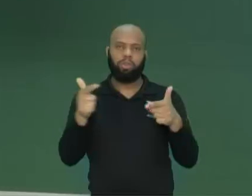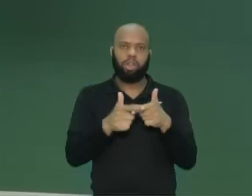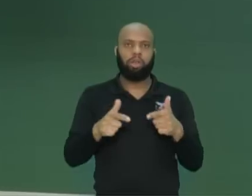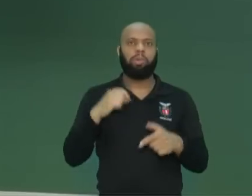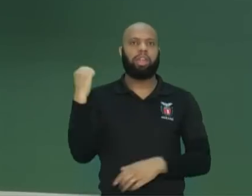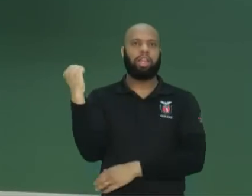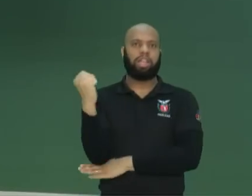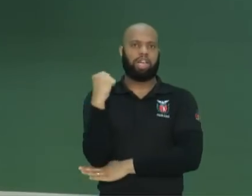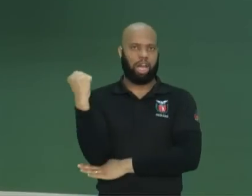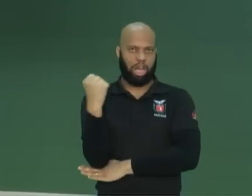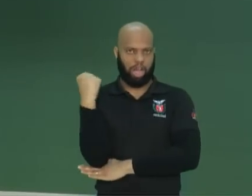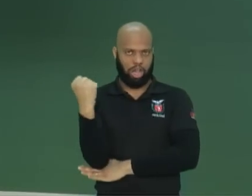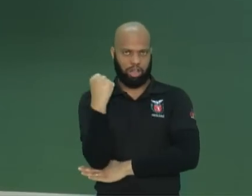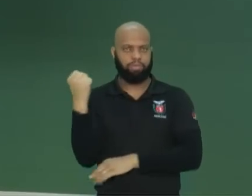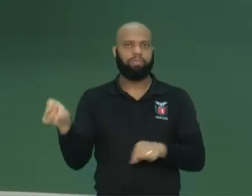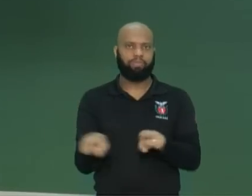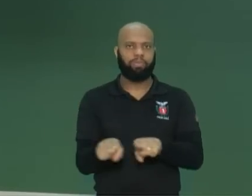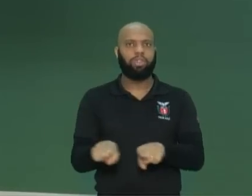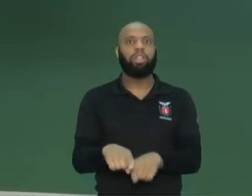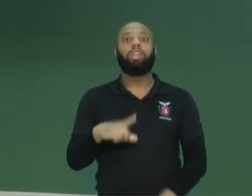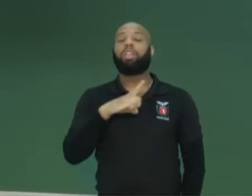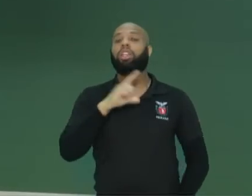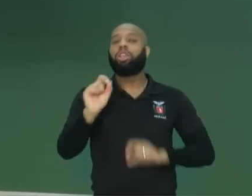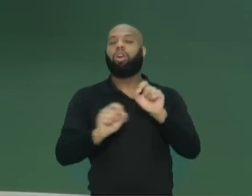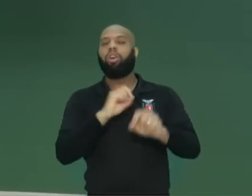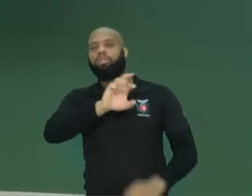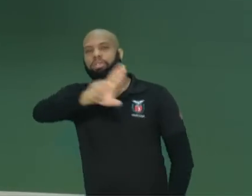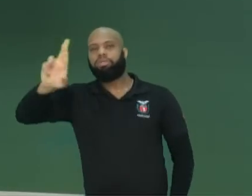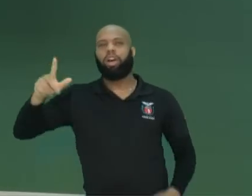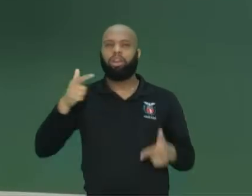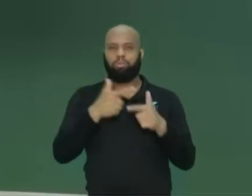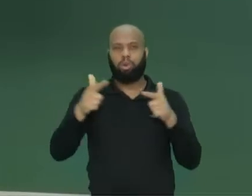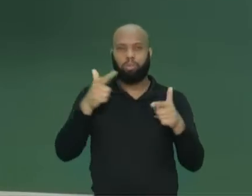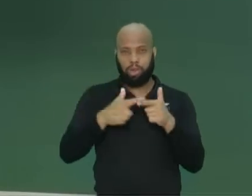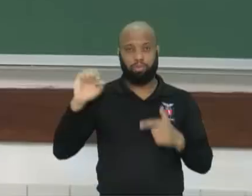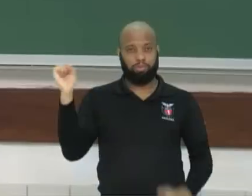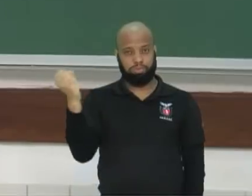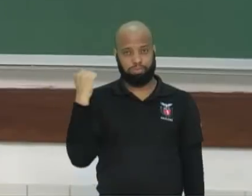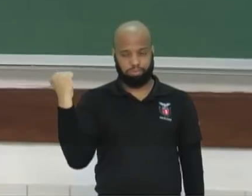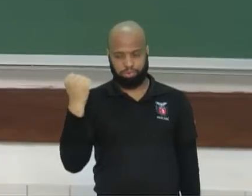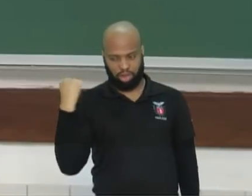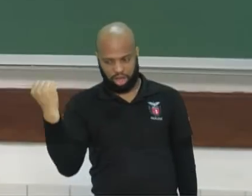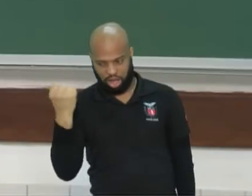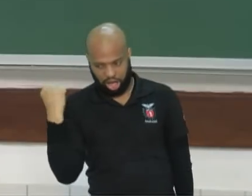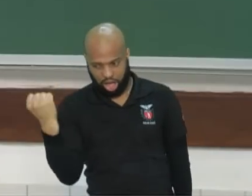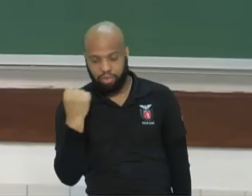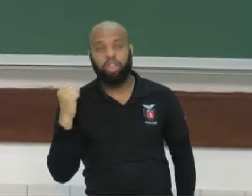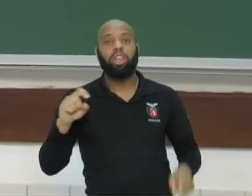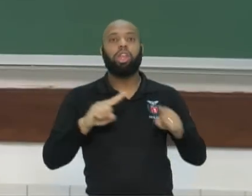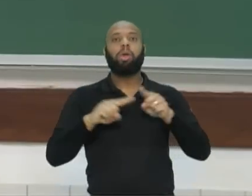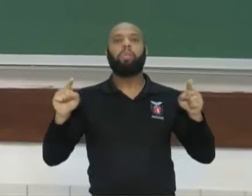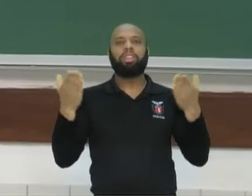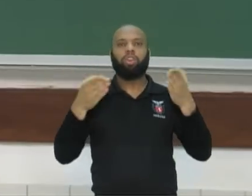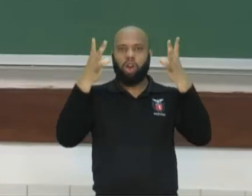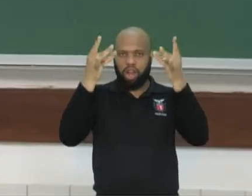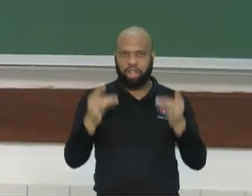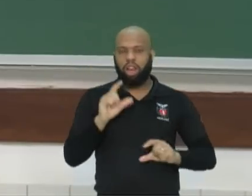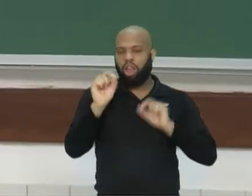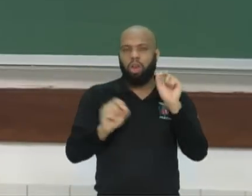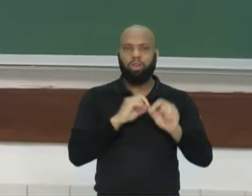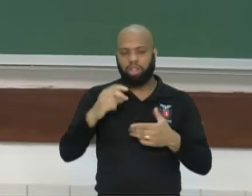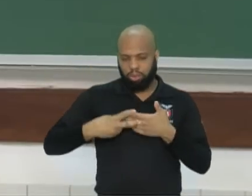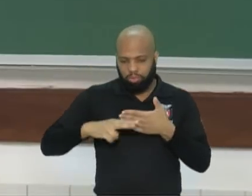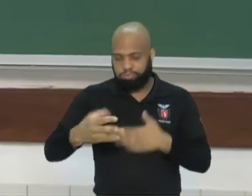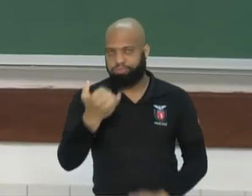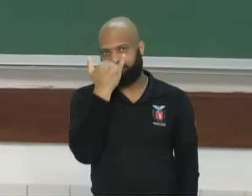grave, né? Provoca uma série de impactos no meio ambiente e agora a gente vai detalhar um pouquinho quais são esses impactos